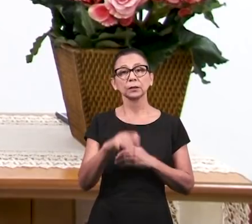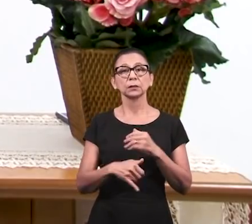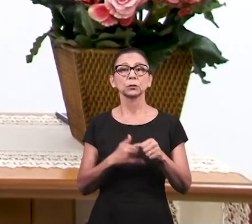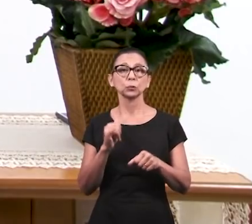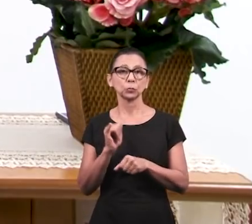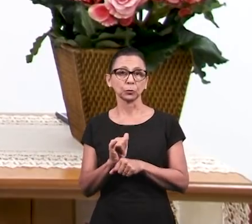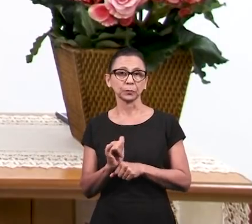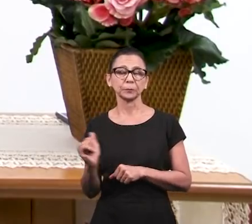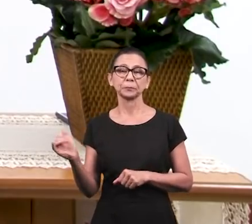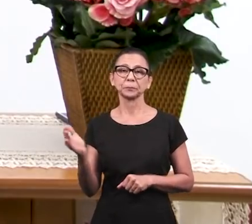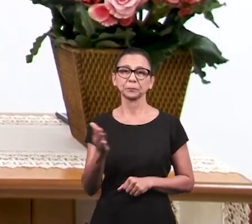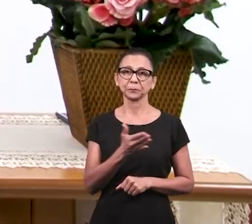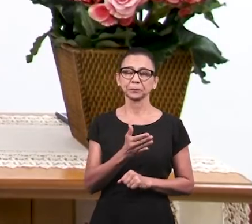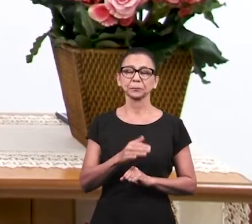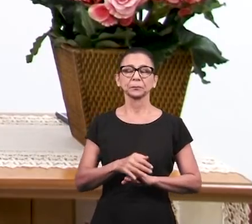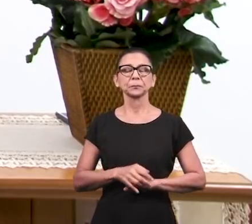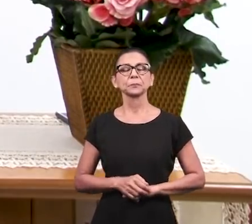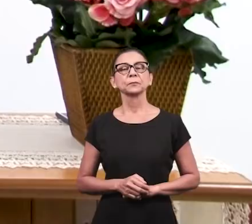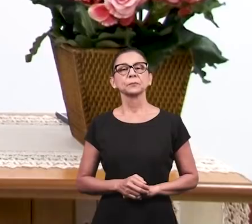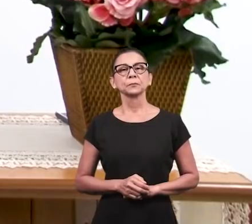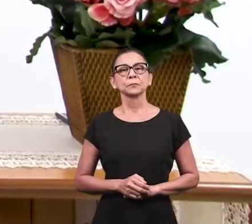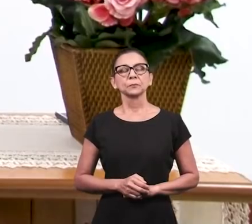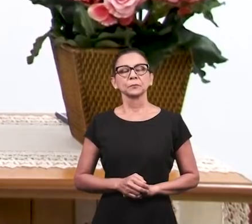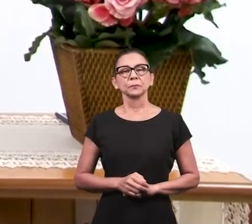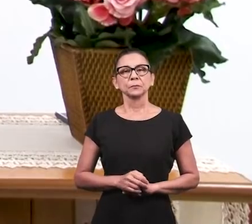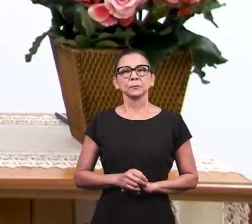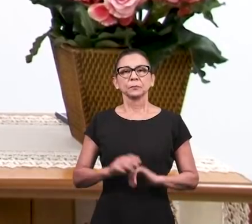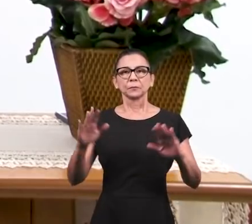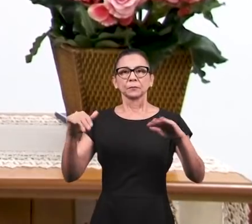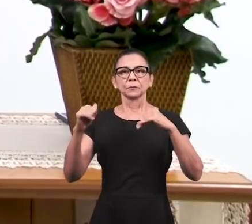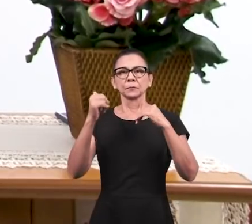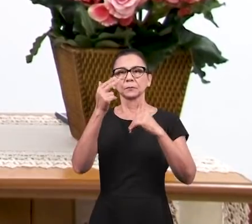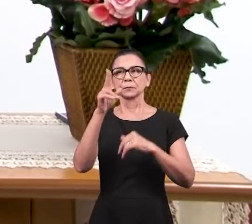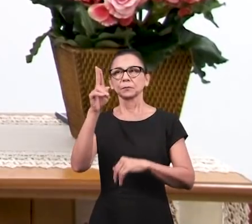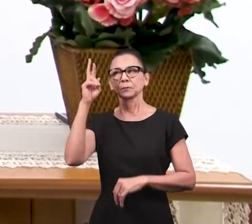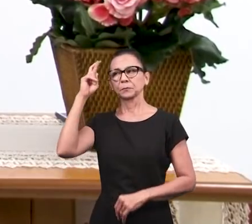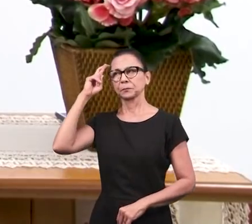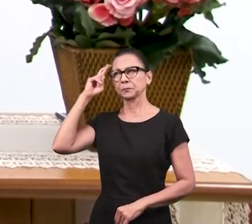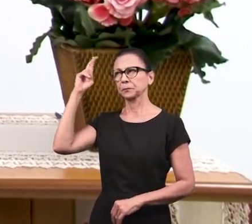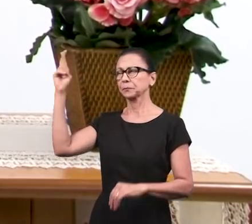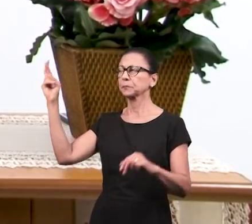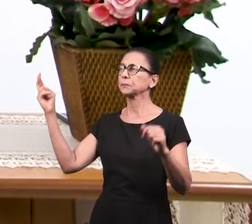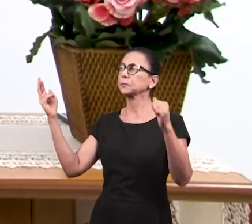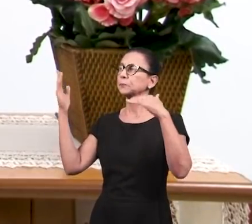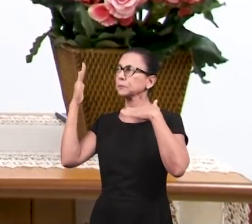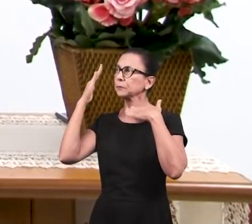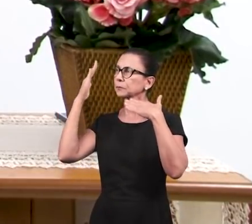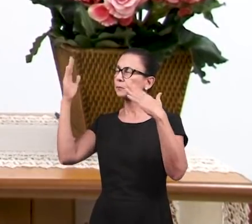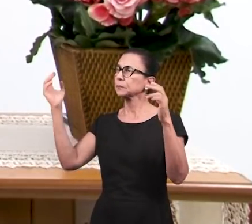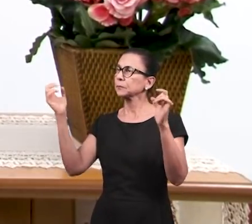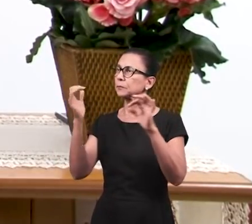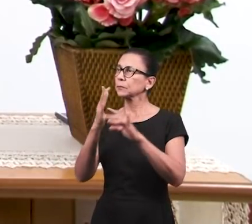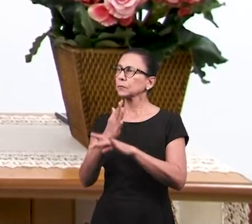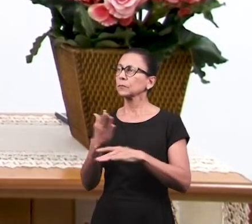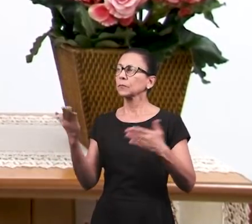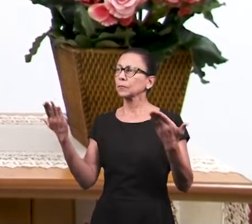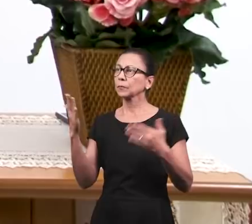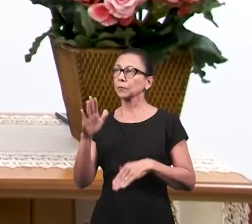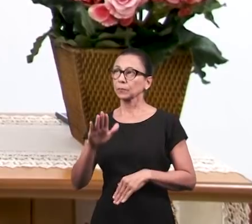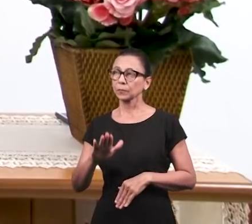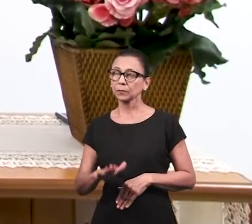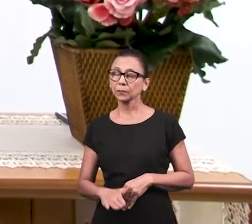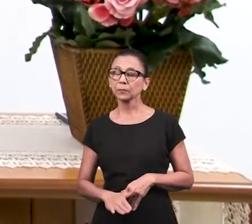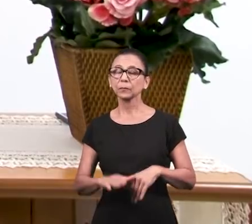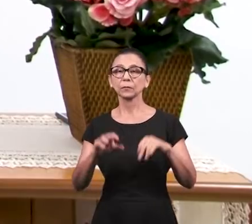participar deste culto. Vamos orar então ao Senhor. Senhor Deus, nós louvamos ao Teu nome, nós Te glorificamos por